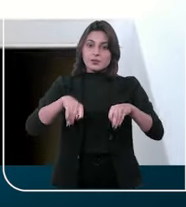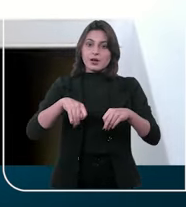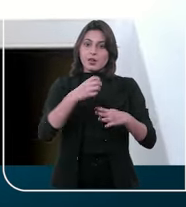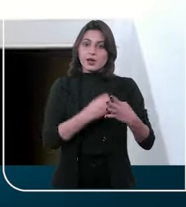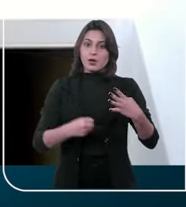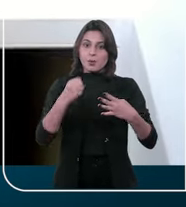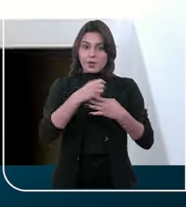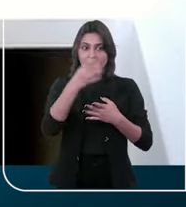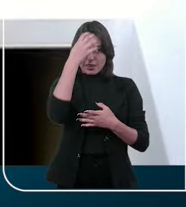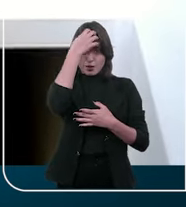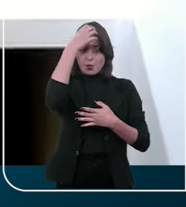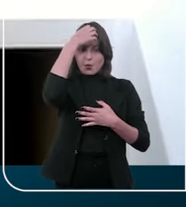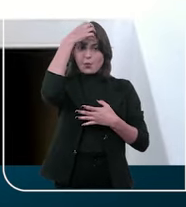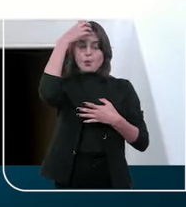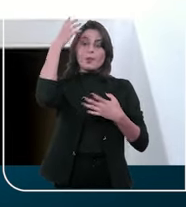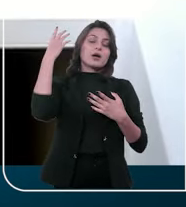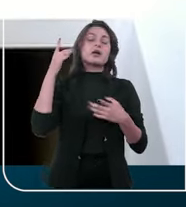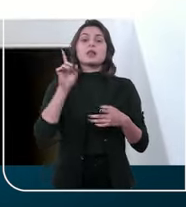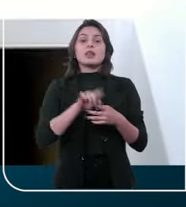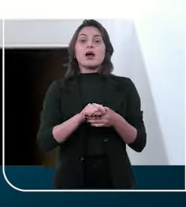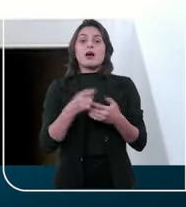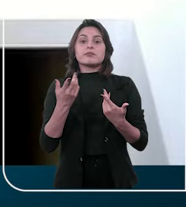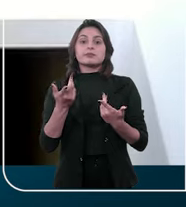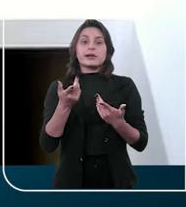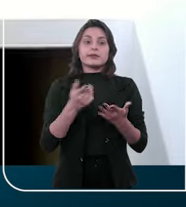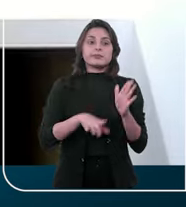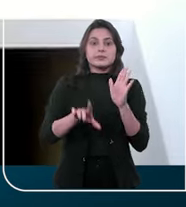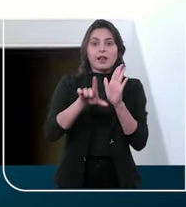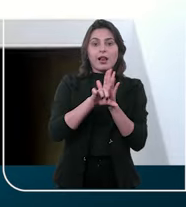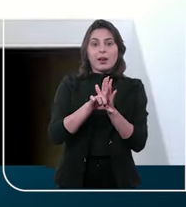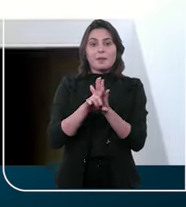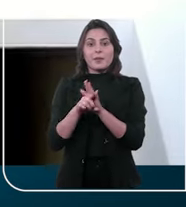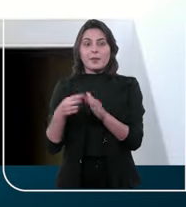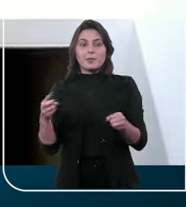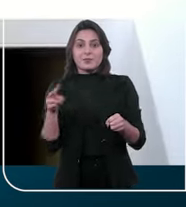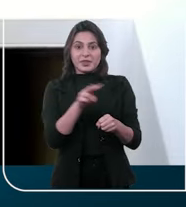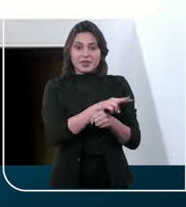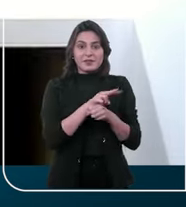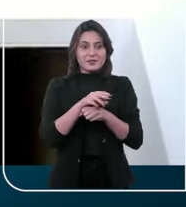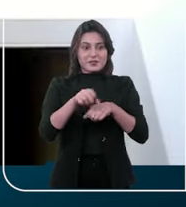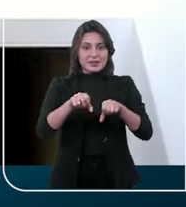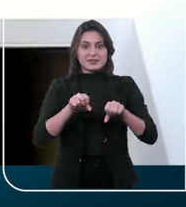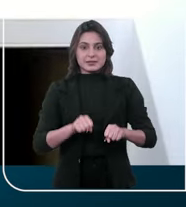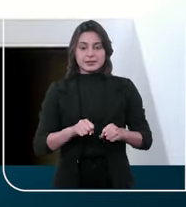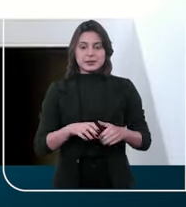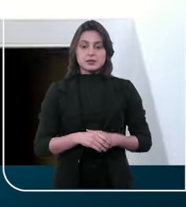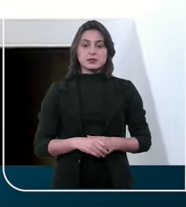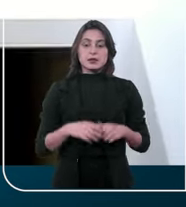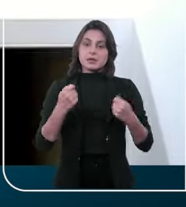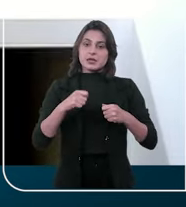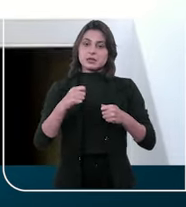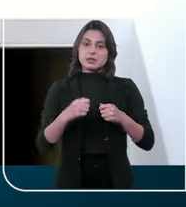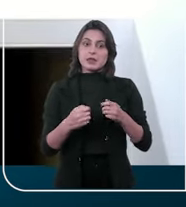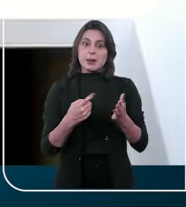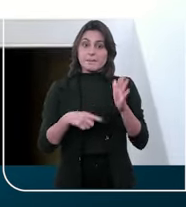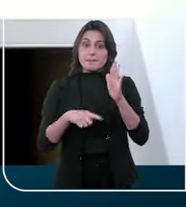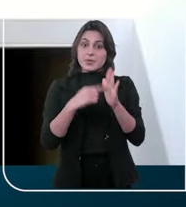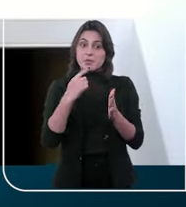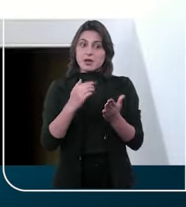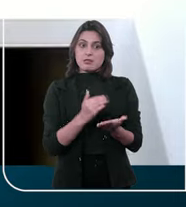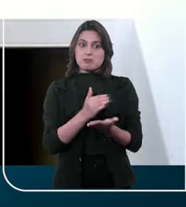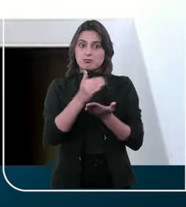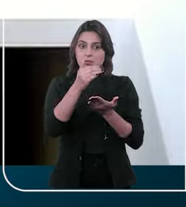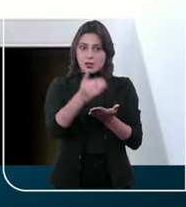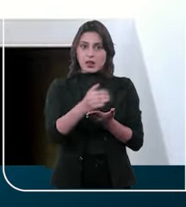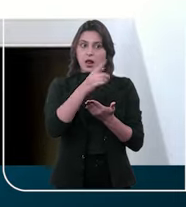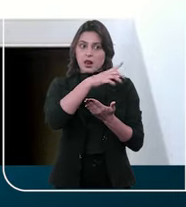defesa, ela tem que estar devidamente demonstrada já nessa primeira etapa do tribunal do júri. É bastante incomum, né? Porque os nossos tribunais ainda